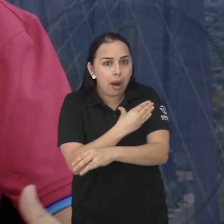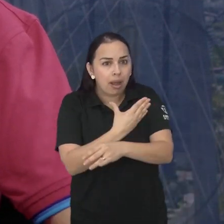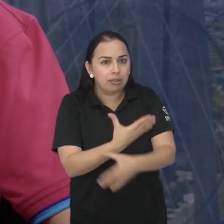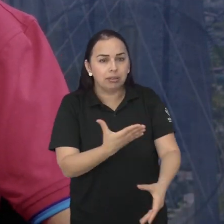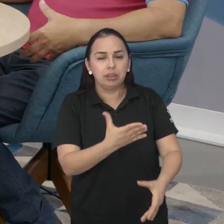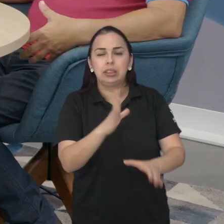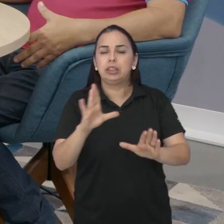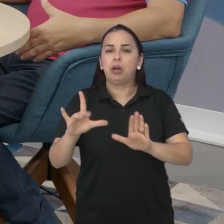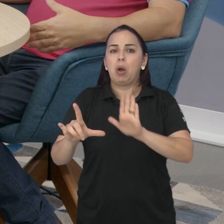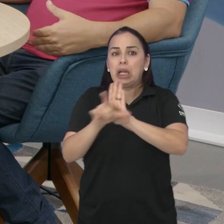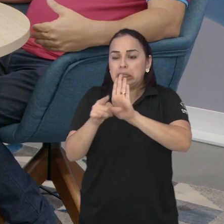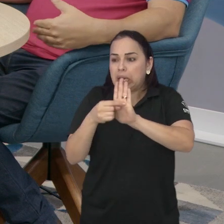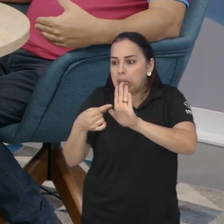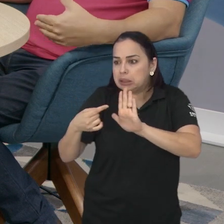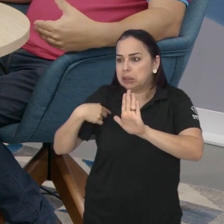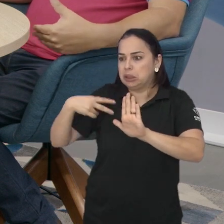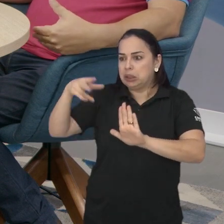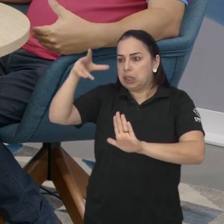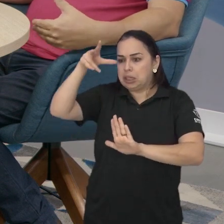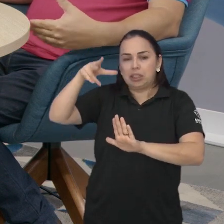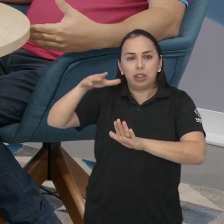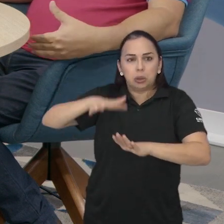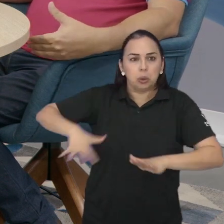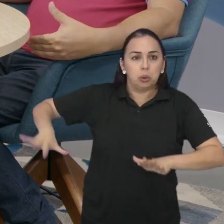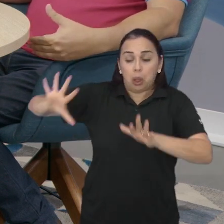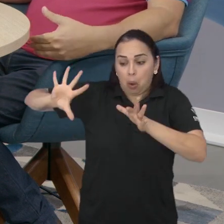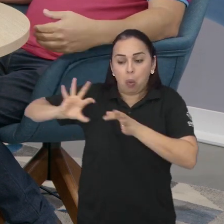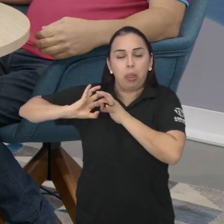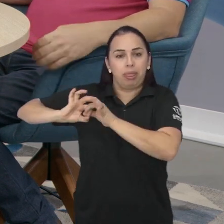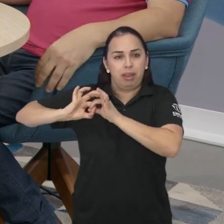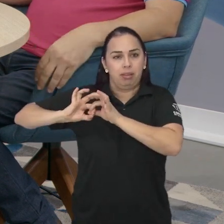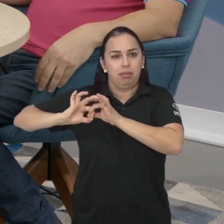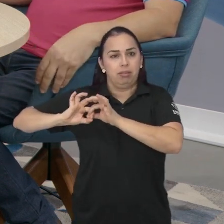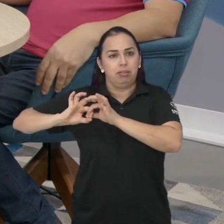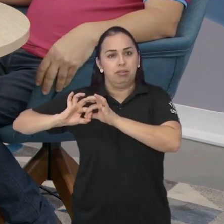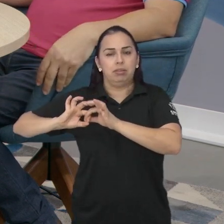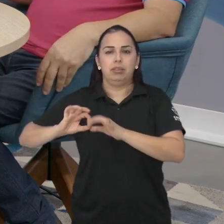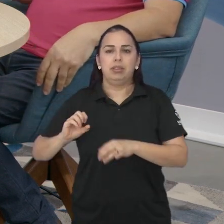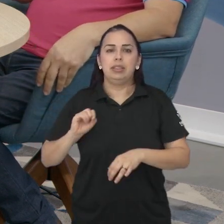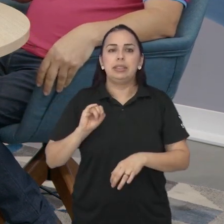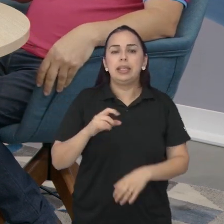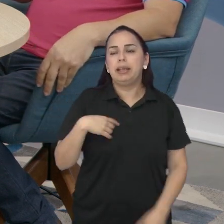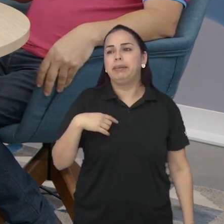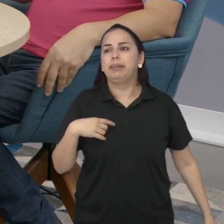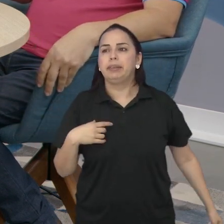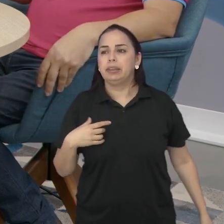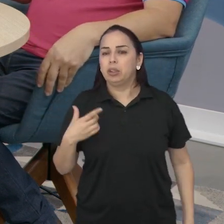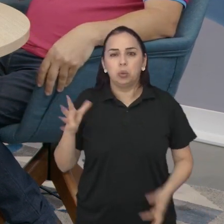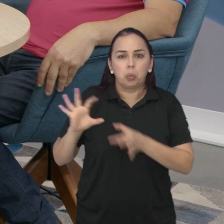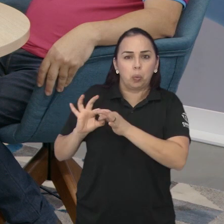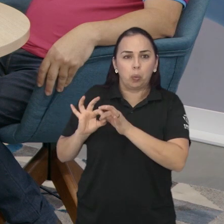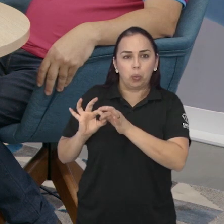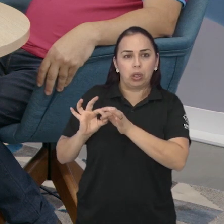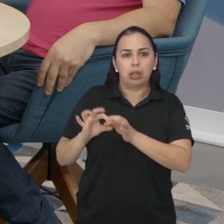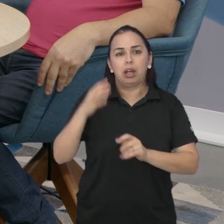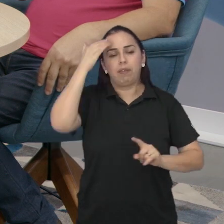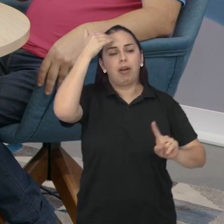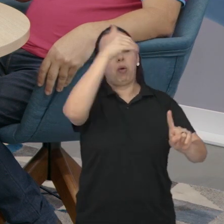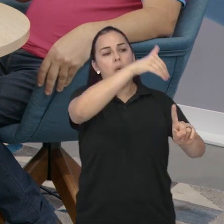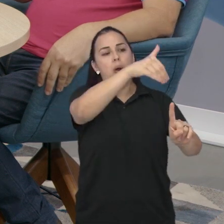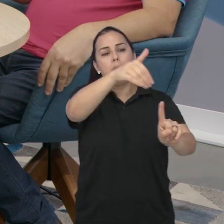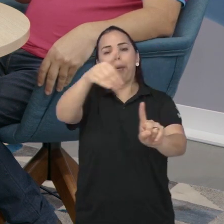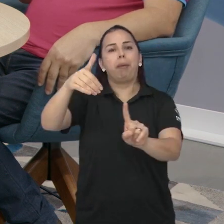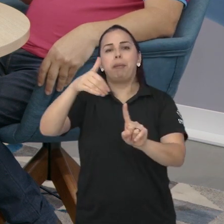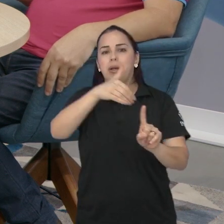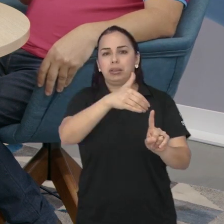essas políticas, eu acho que é o grande desafio, porque senão nós vamos ficar procurando culpados de formas